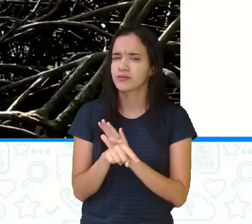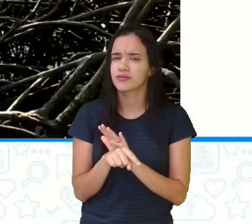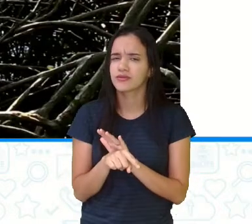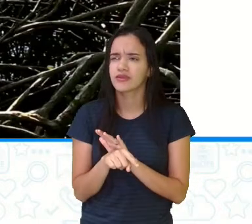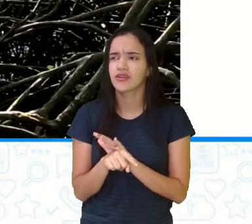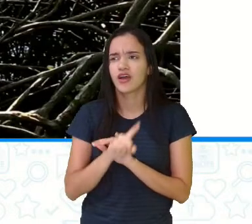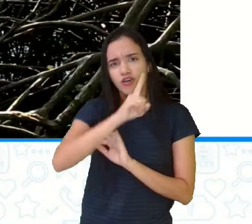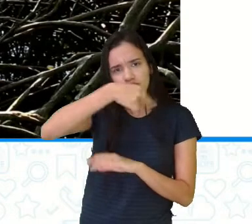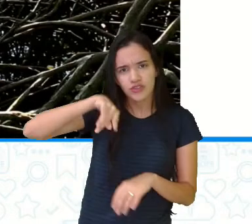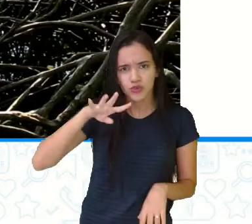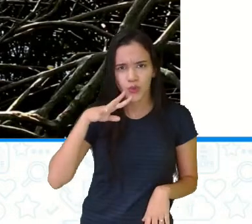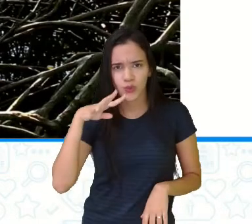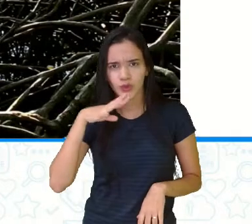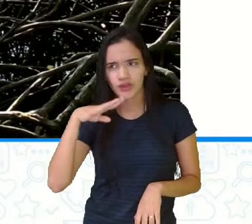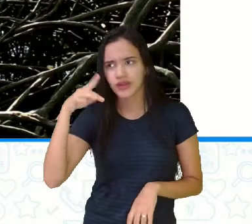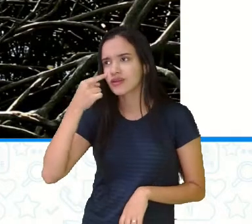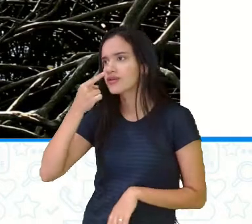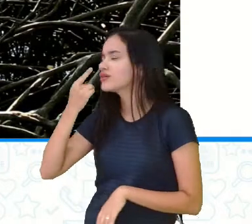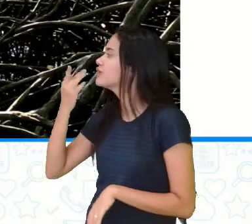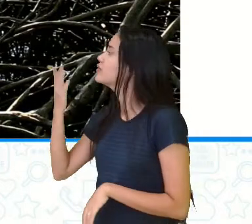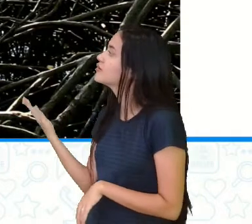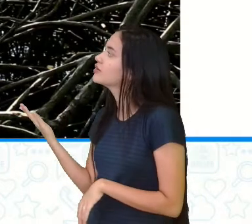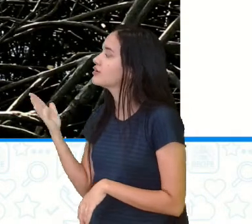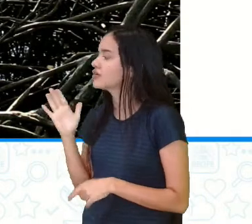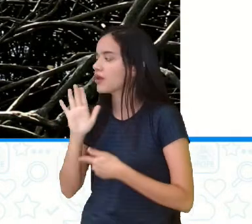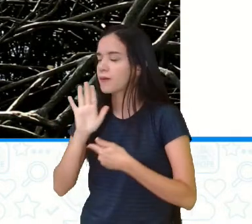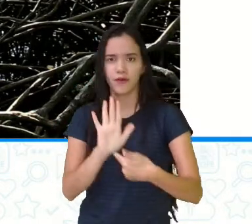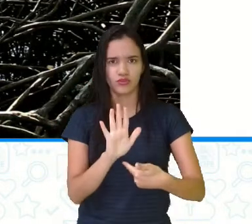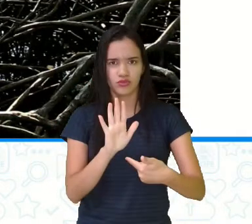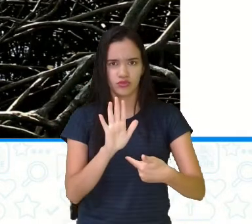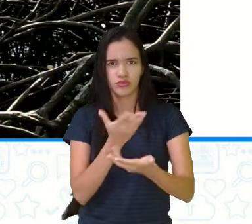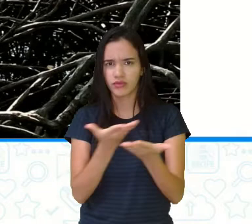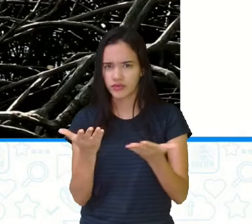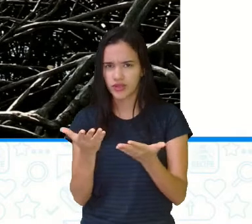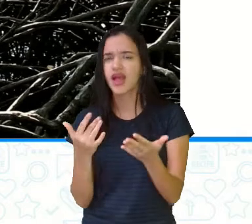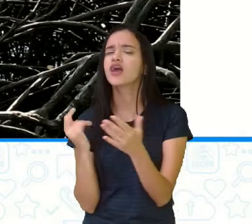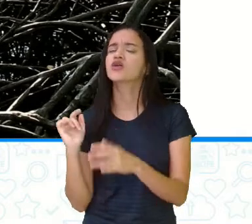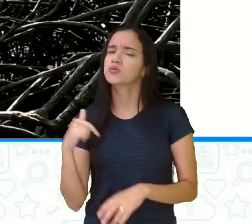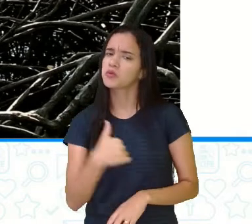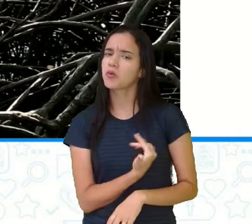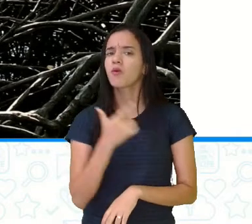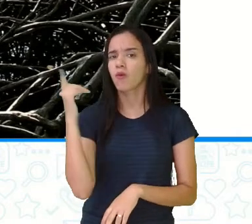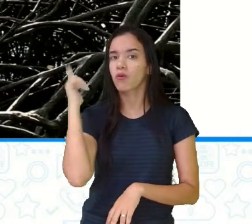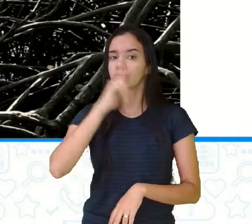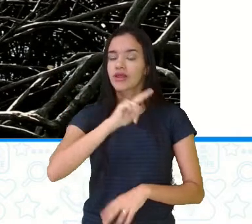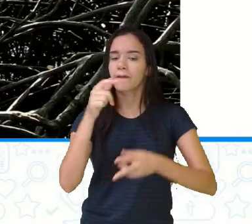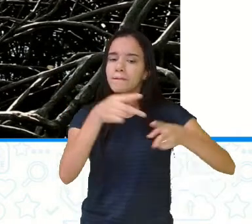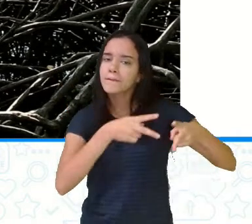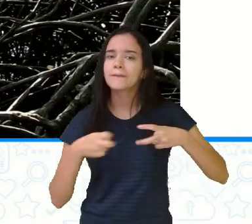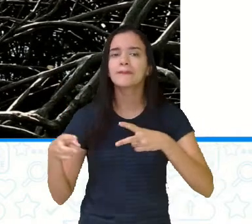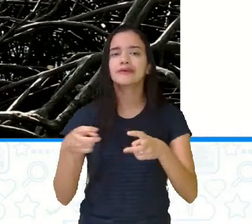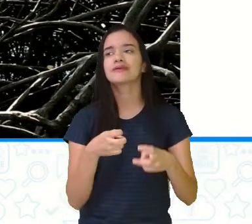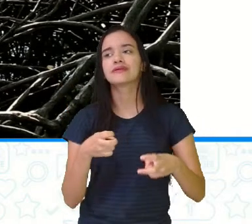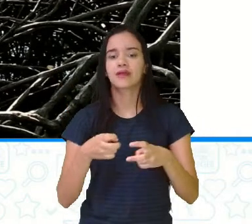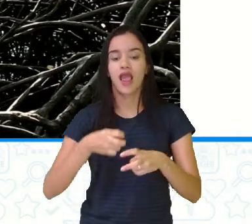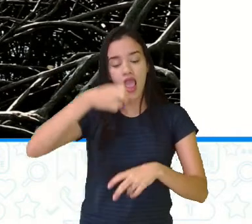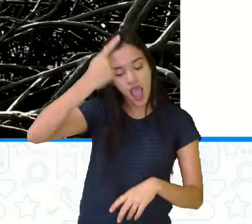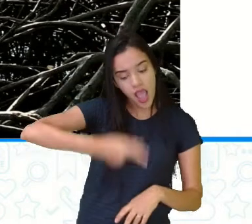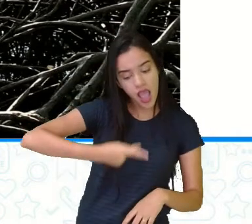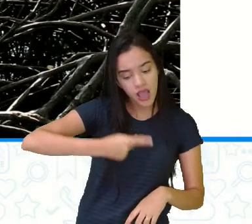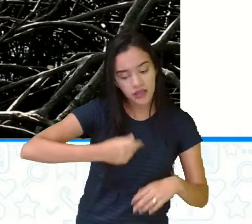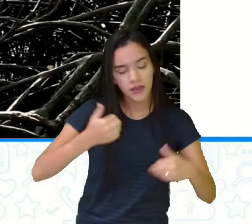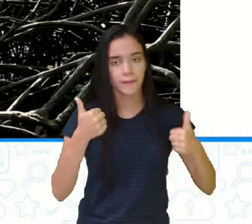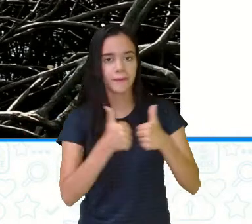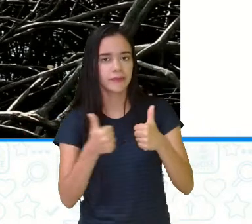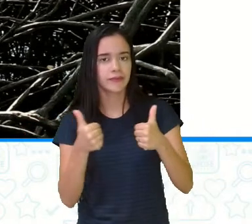essa vegetação? Essa que está aparecendo agora aí na tela? A gente consegue identificar até por aqui, próximo